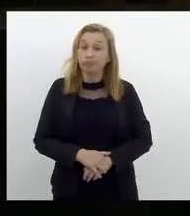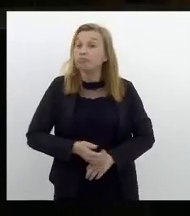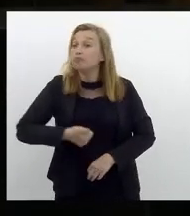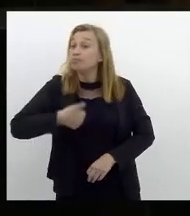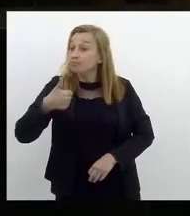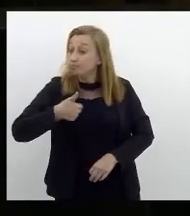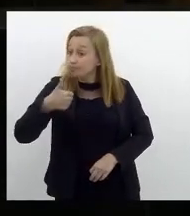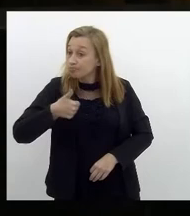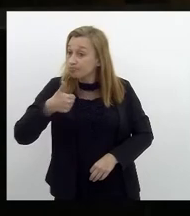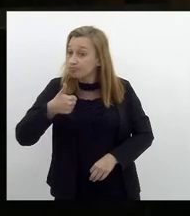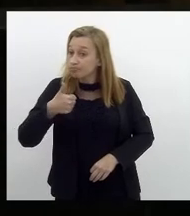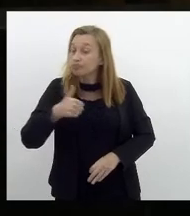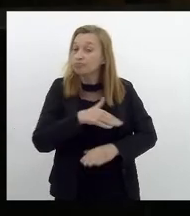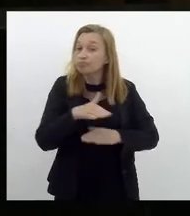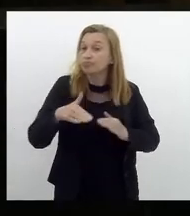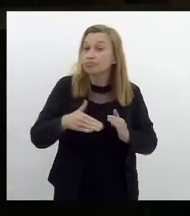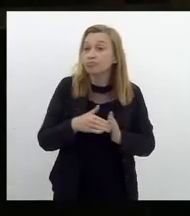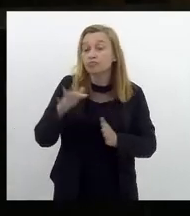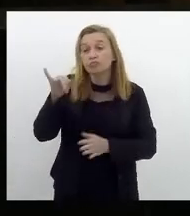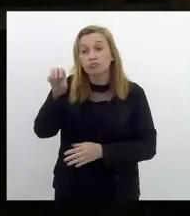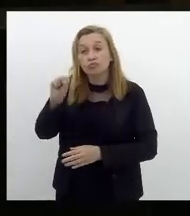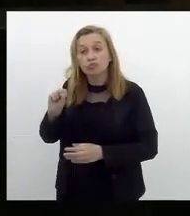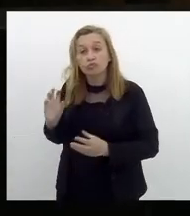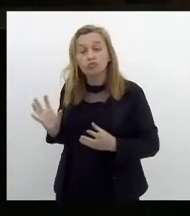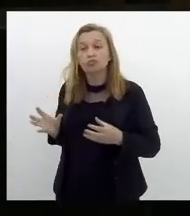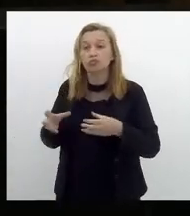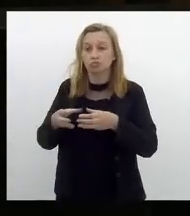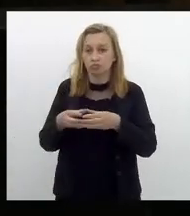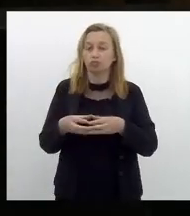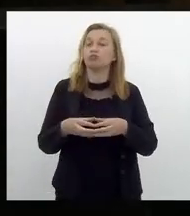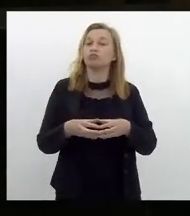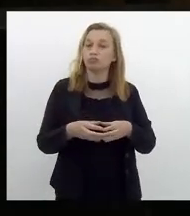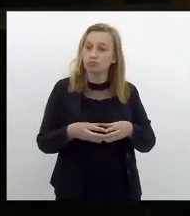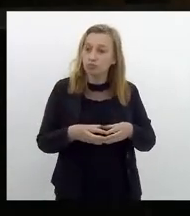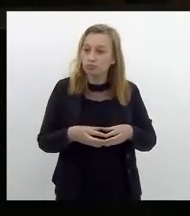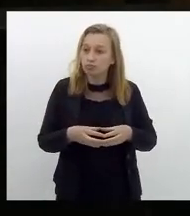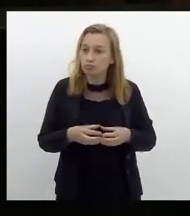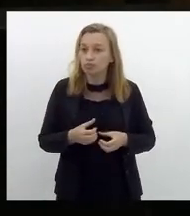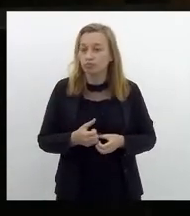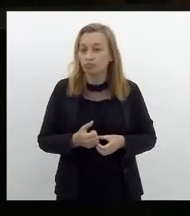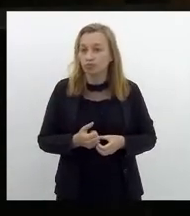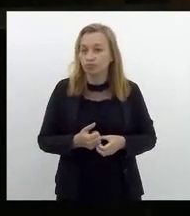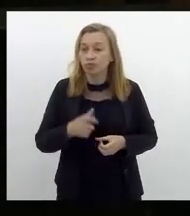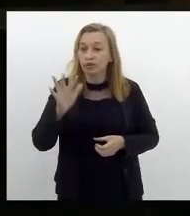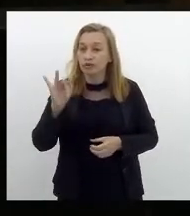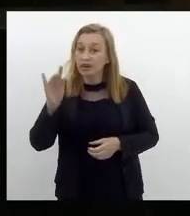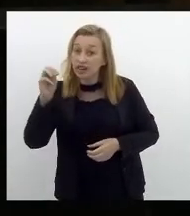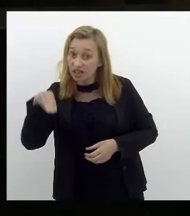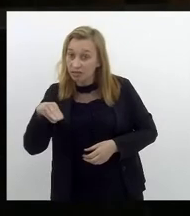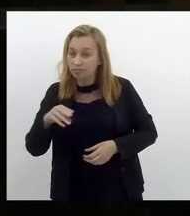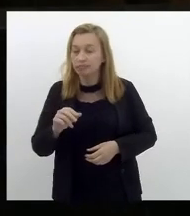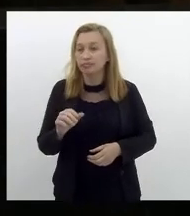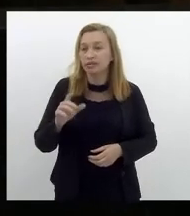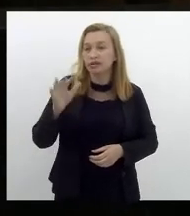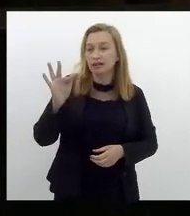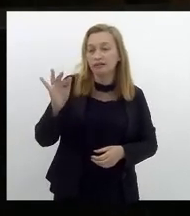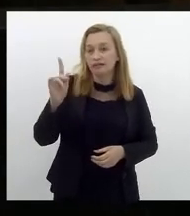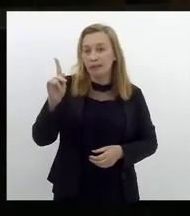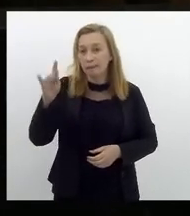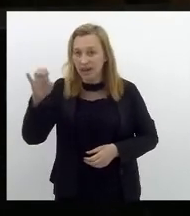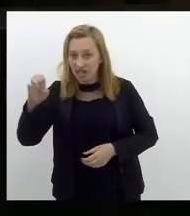Primeiro, exceção, todos os fundos constitucionalizados. O FECAM, a